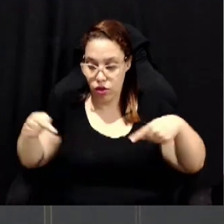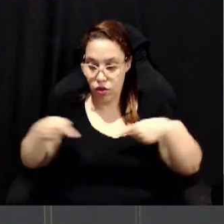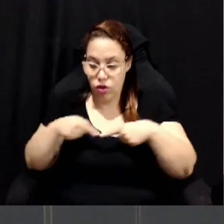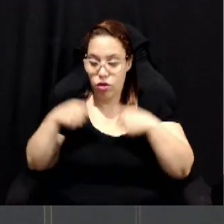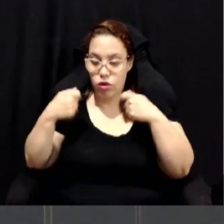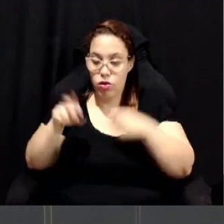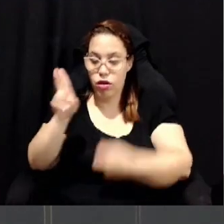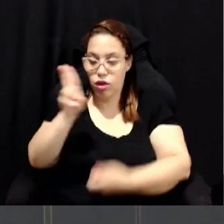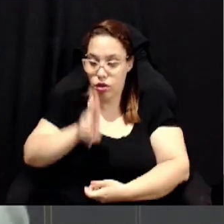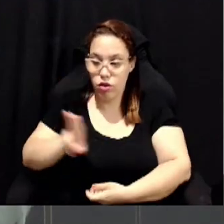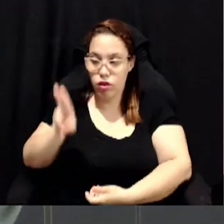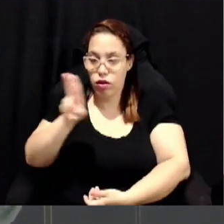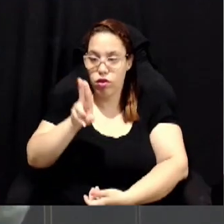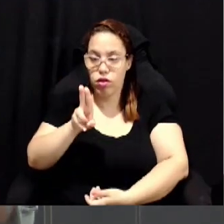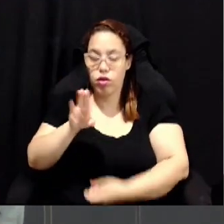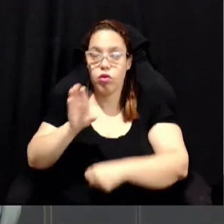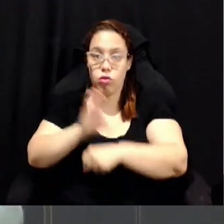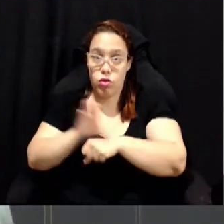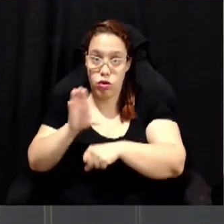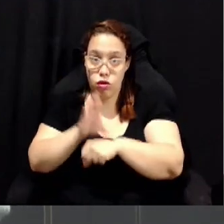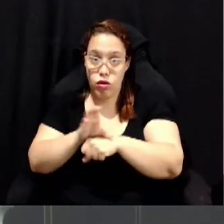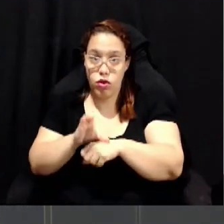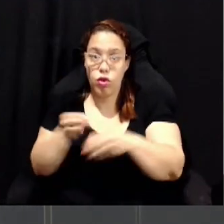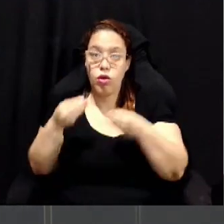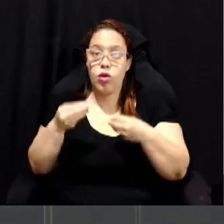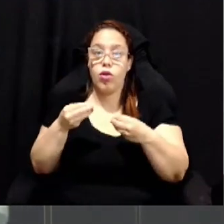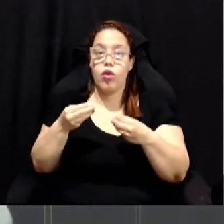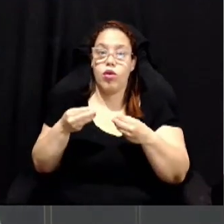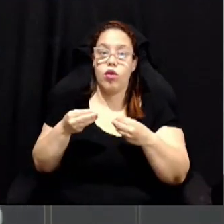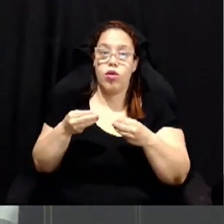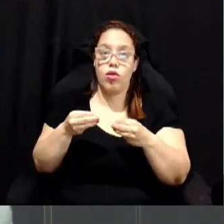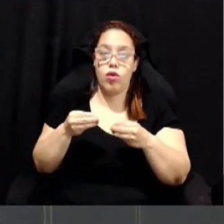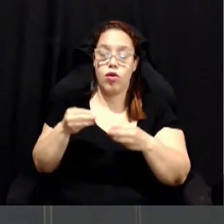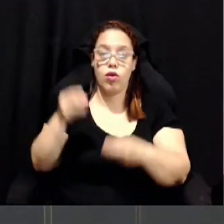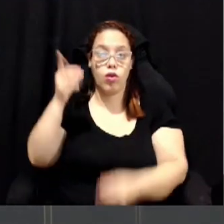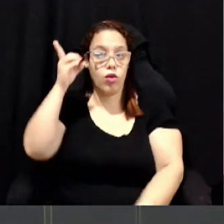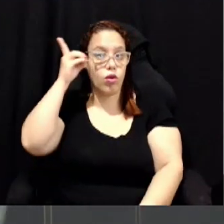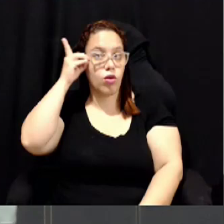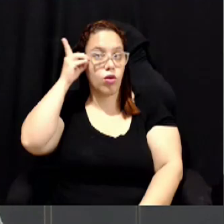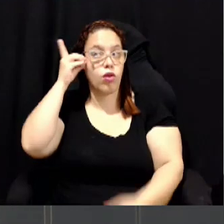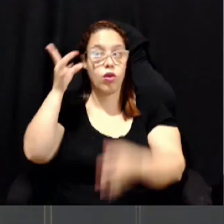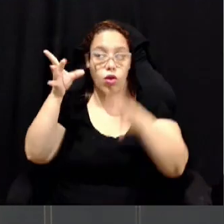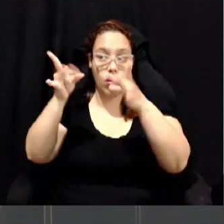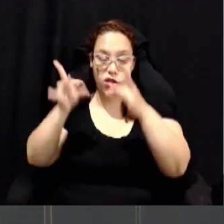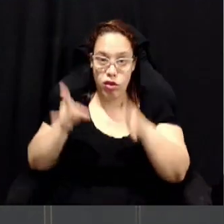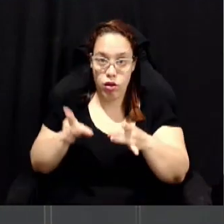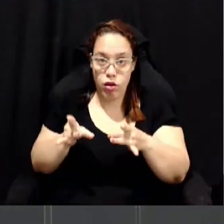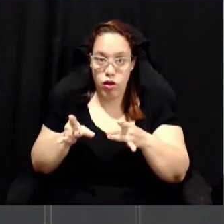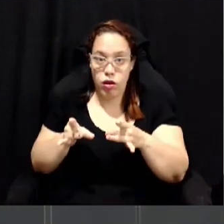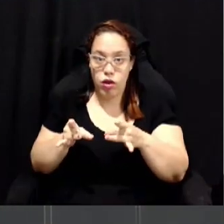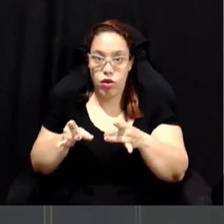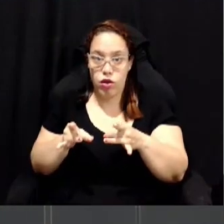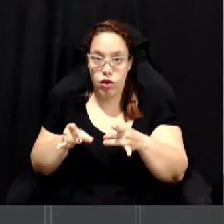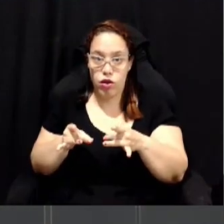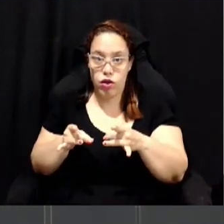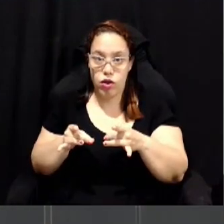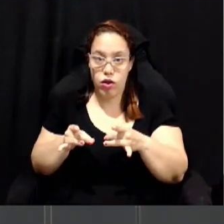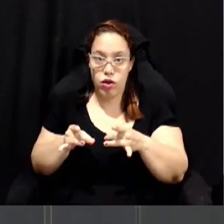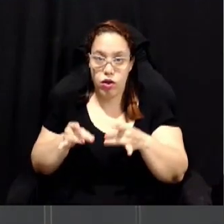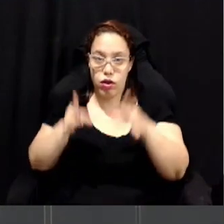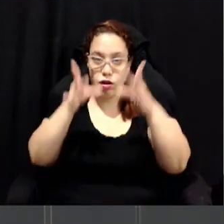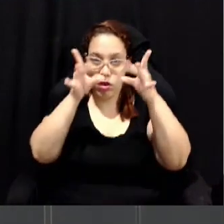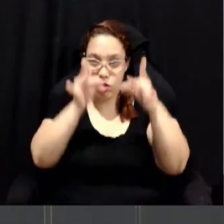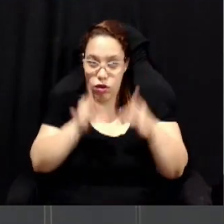para cursos assim, né? Como lidar com a síndrome de Down, as especificidades da síndrome, as especificidades